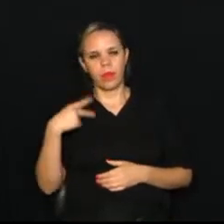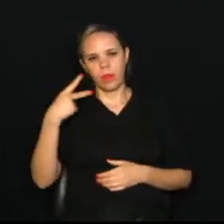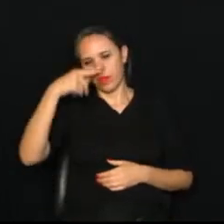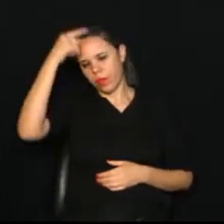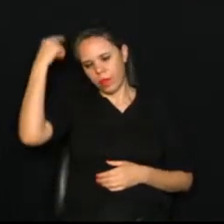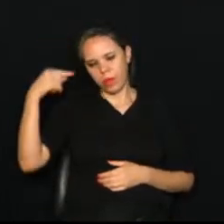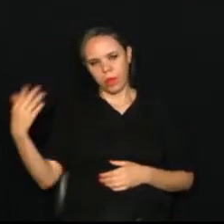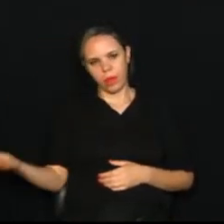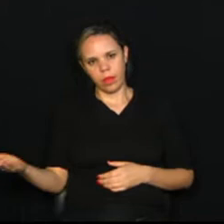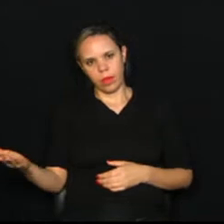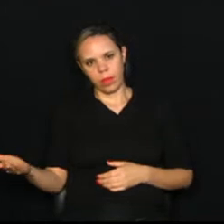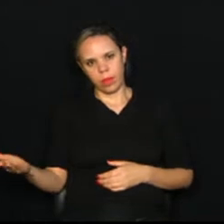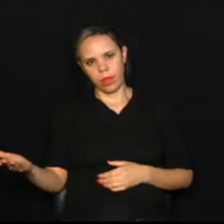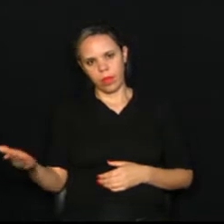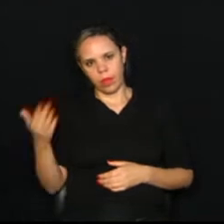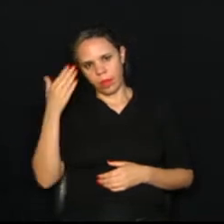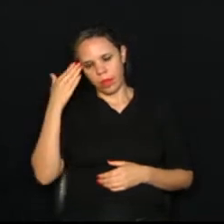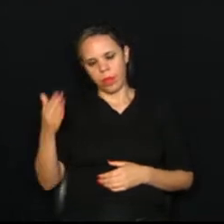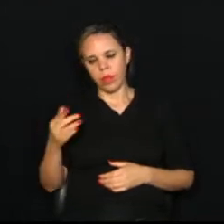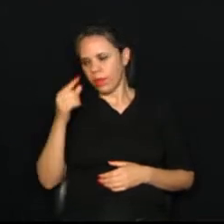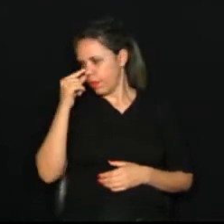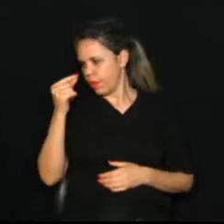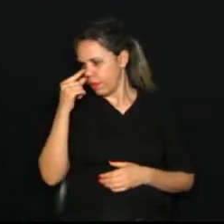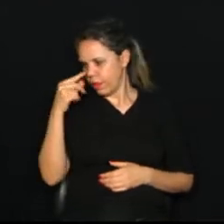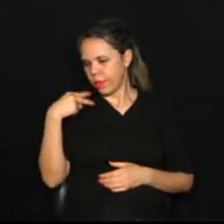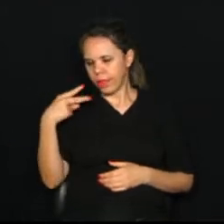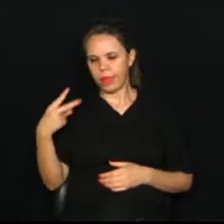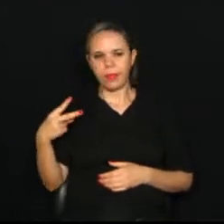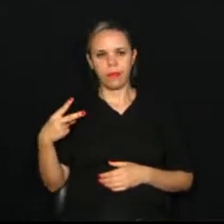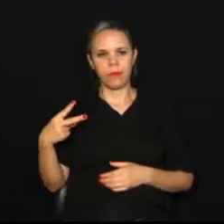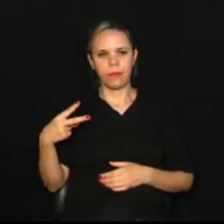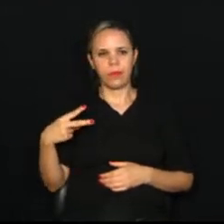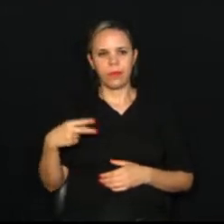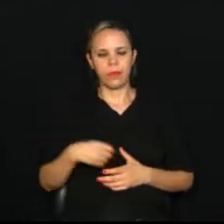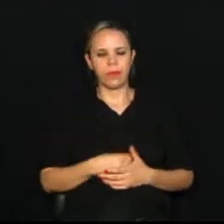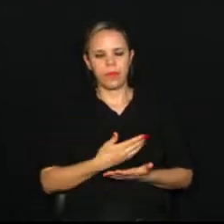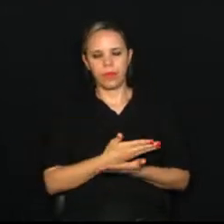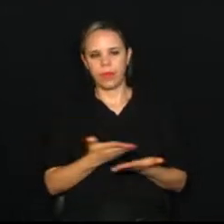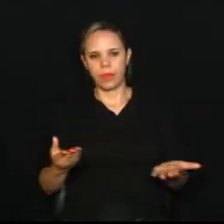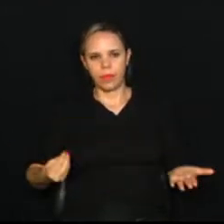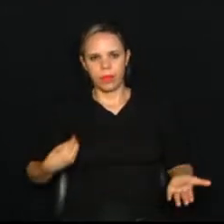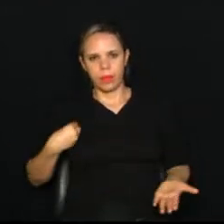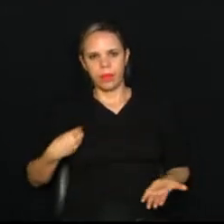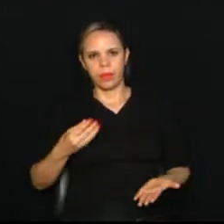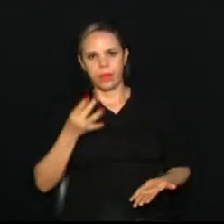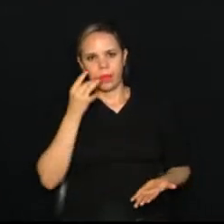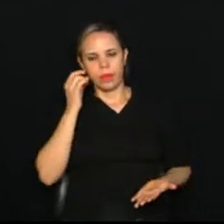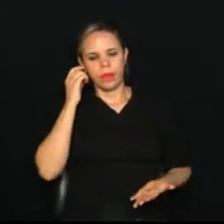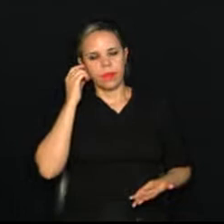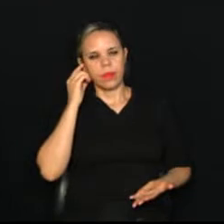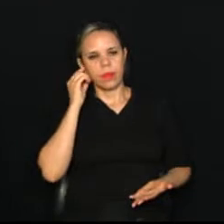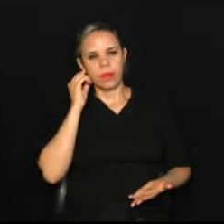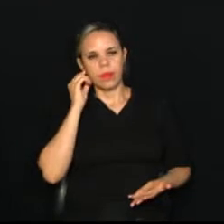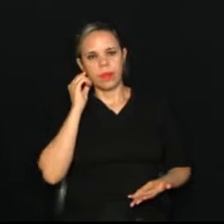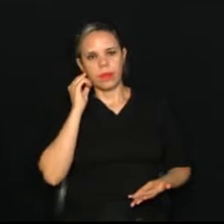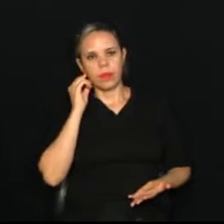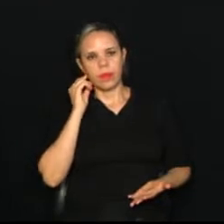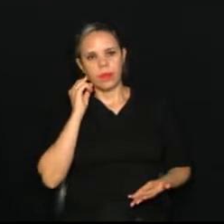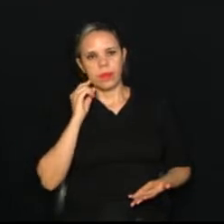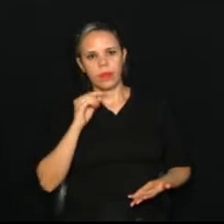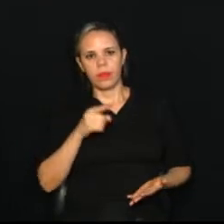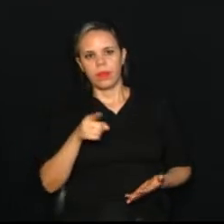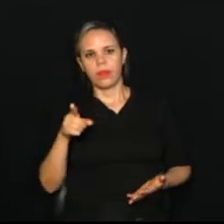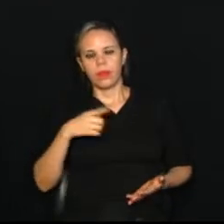Gaspar, agradecer o Arnaldo Salvetti, que como vereadores estiveram presentes, e a IMA se